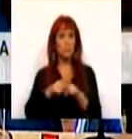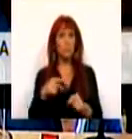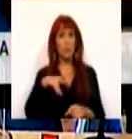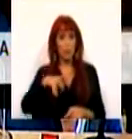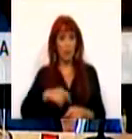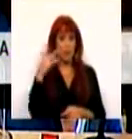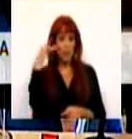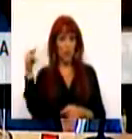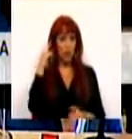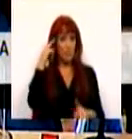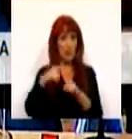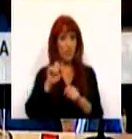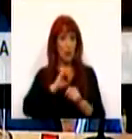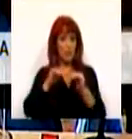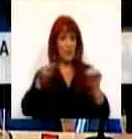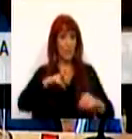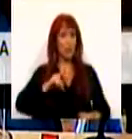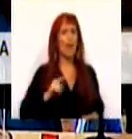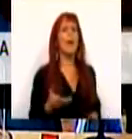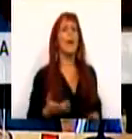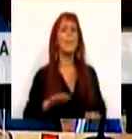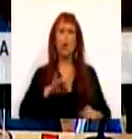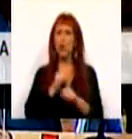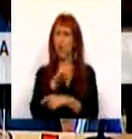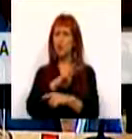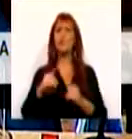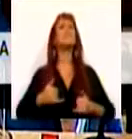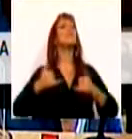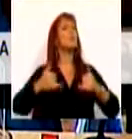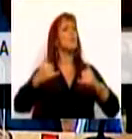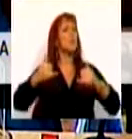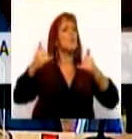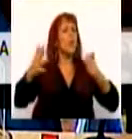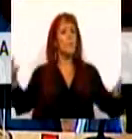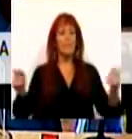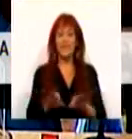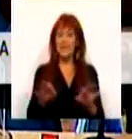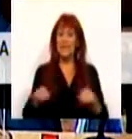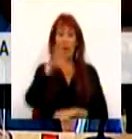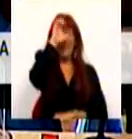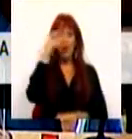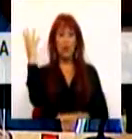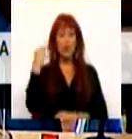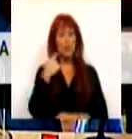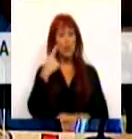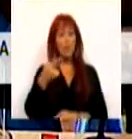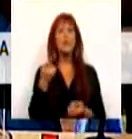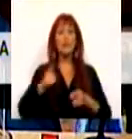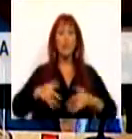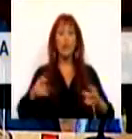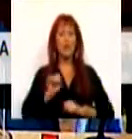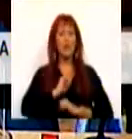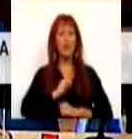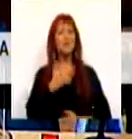faz parte do nosso objetivo a nível nacional. E outros museus seguirão. Na qualidade de Ministro da Cultura, manifesto-vos também o